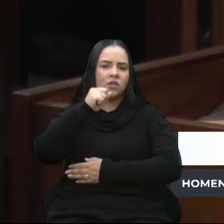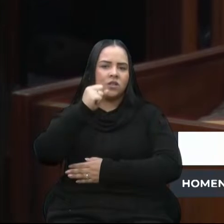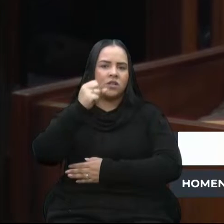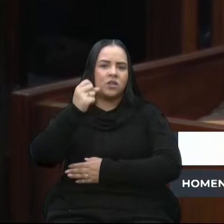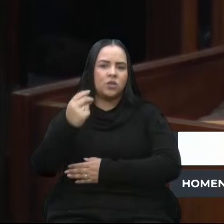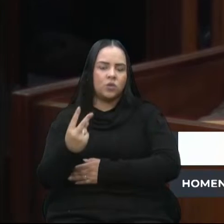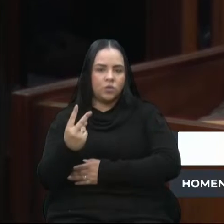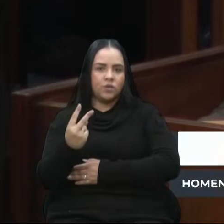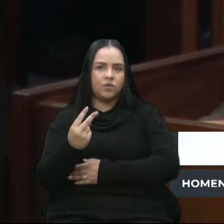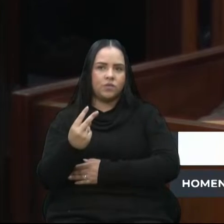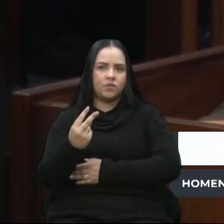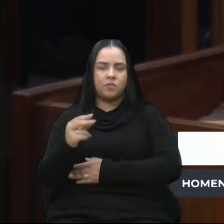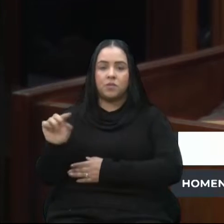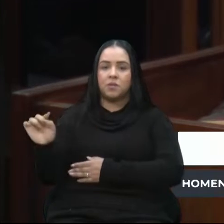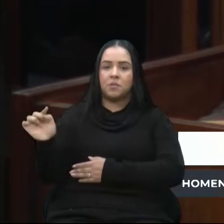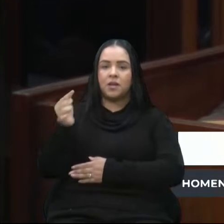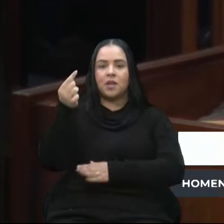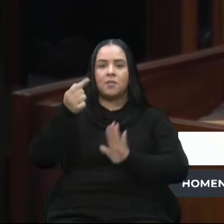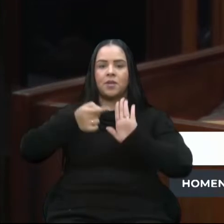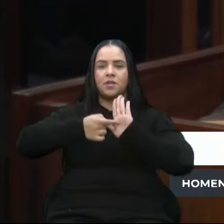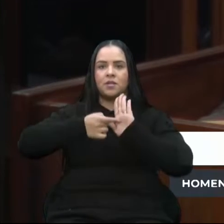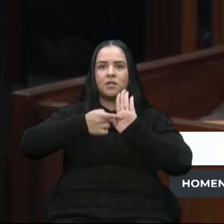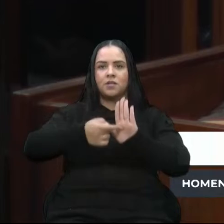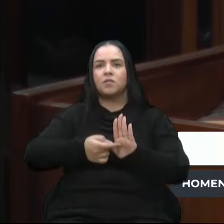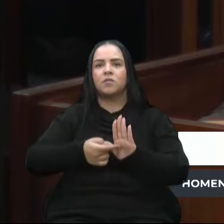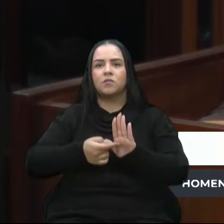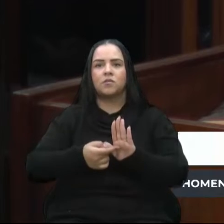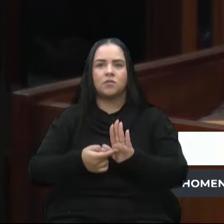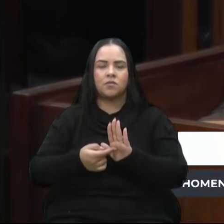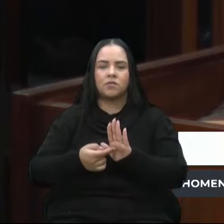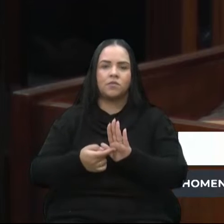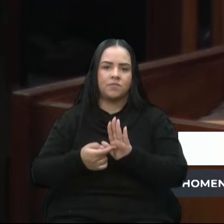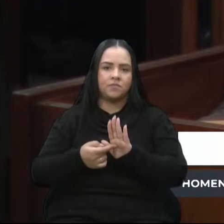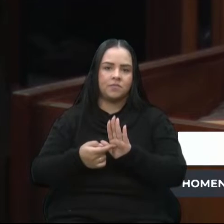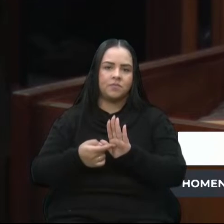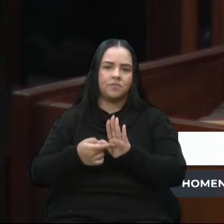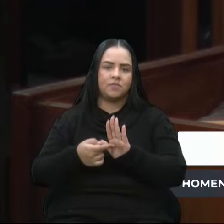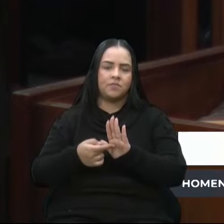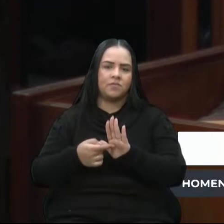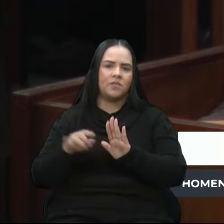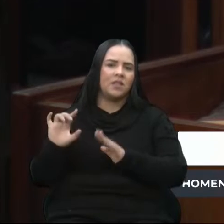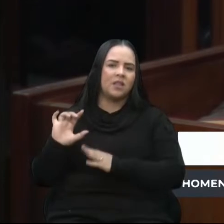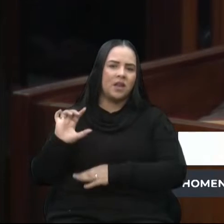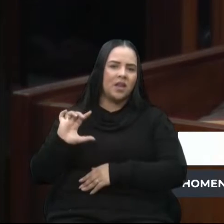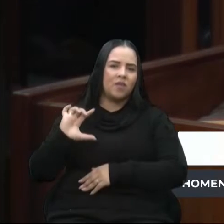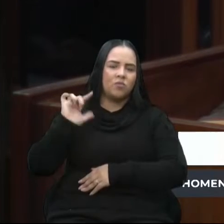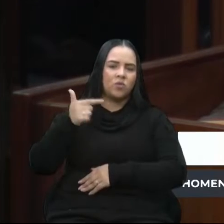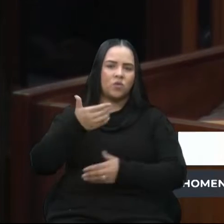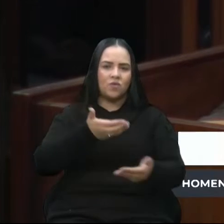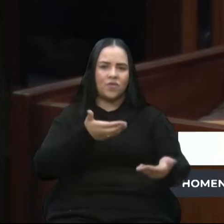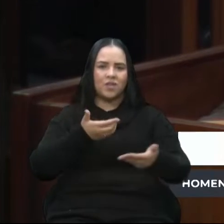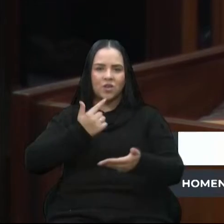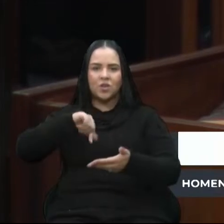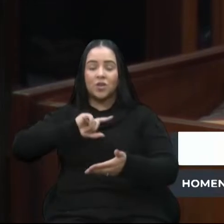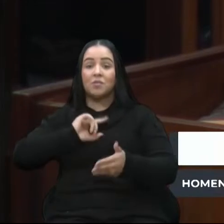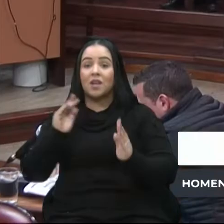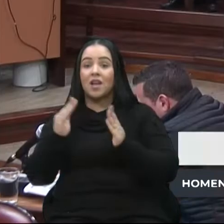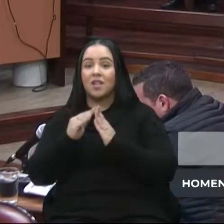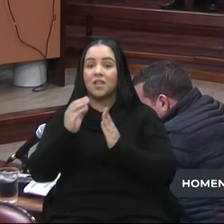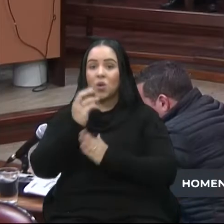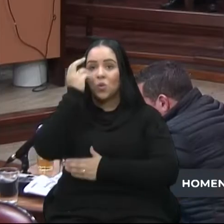1982, a primeira apresentação em Travessão Paredes, e depois nos convidaram para ir na Casa da Cultura em